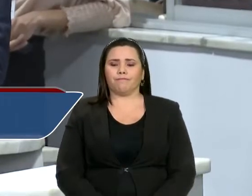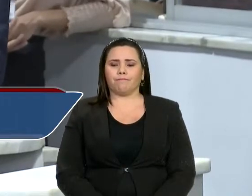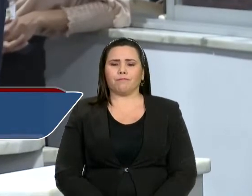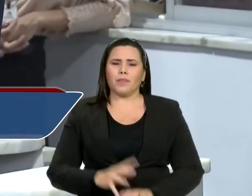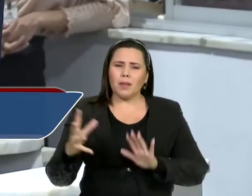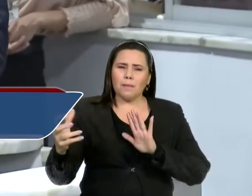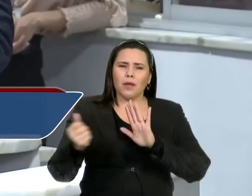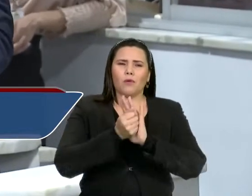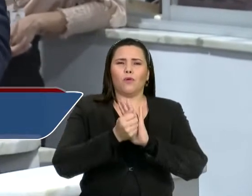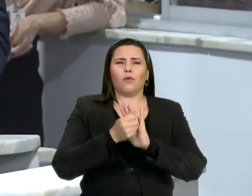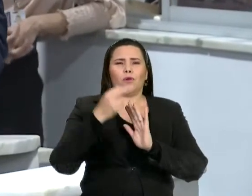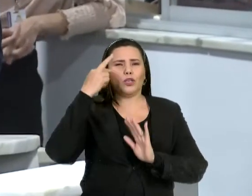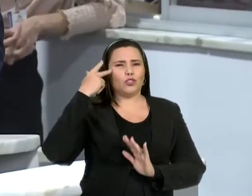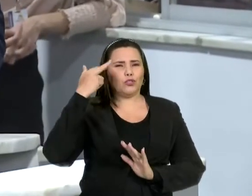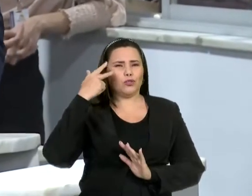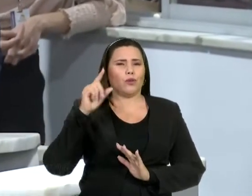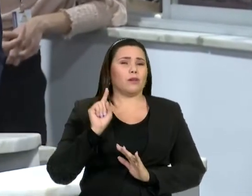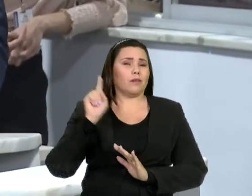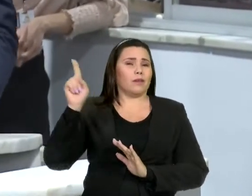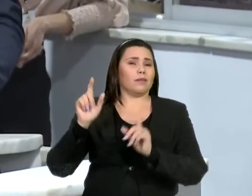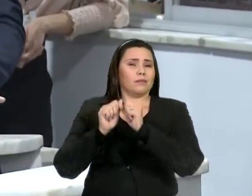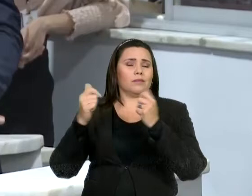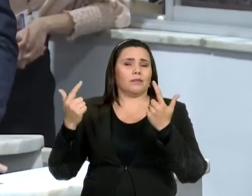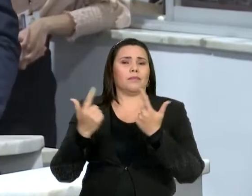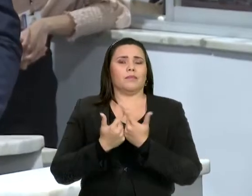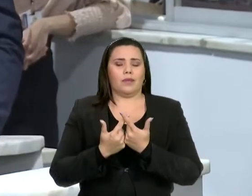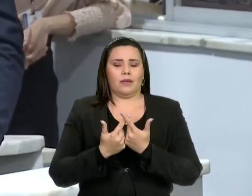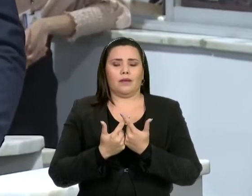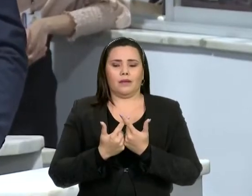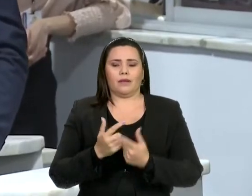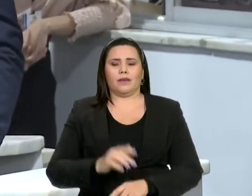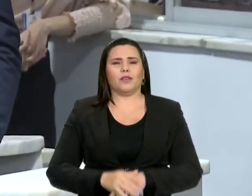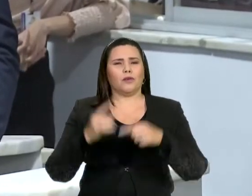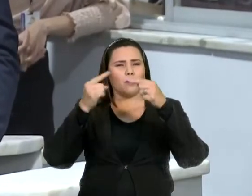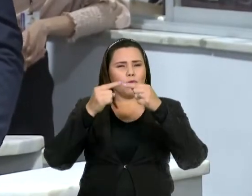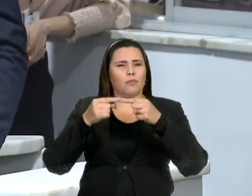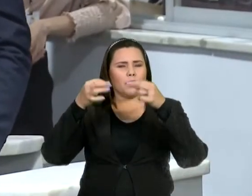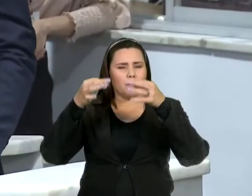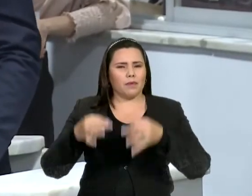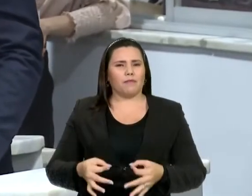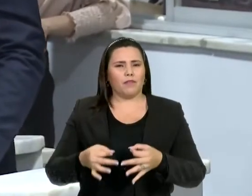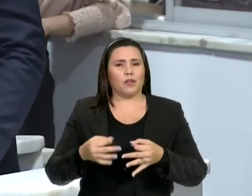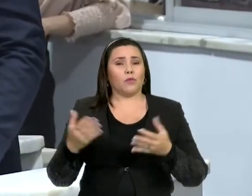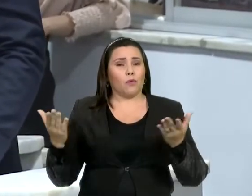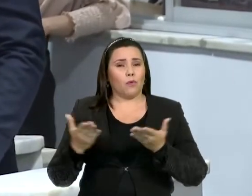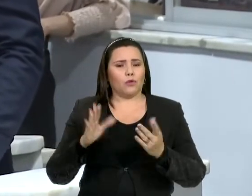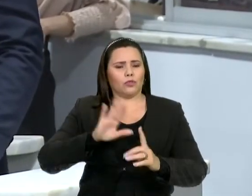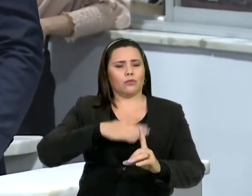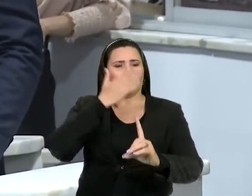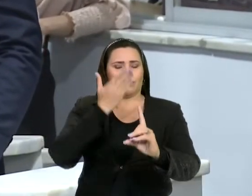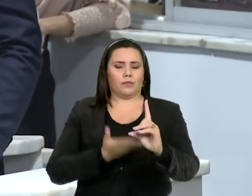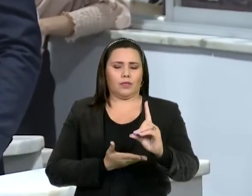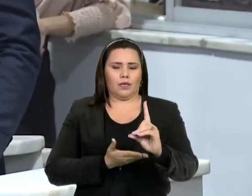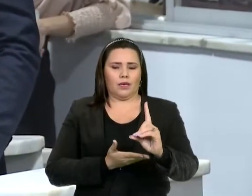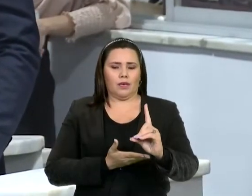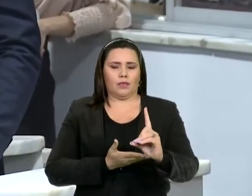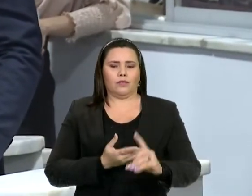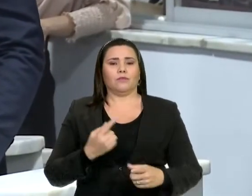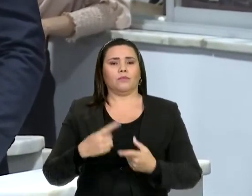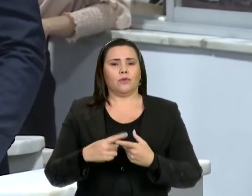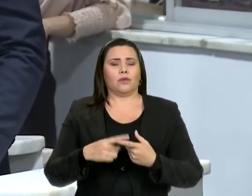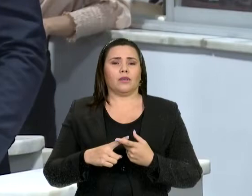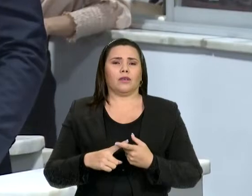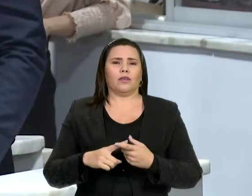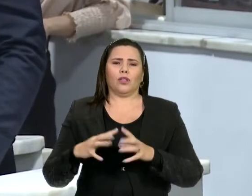justa essa homenagem que foi subscrita, inclusive, por todos os deputados que estão aqui, porque Vossa Excelência é uma unanimidade